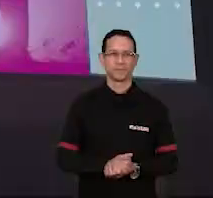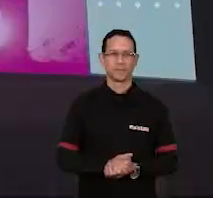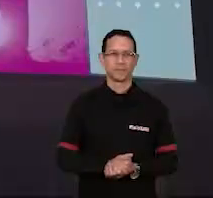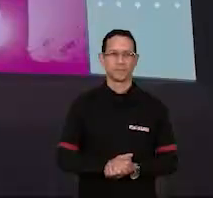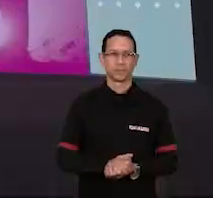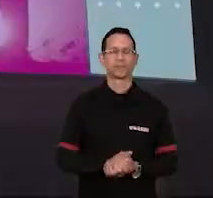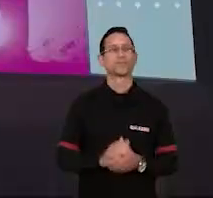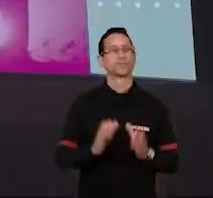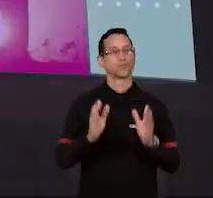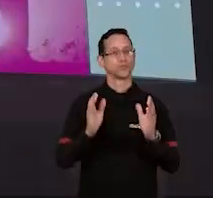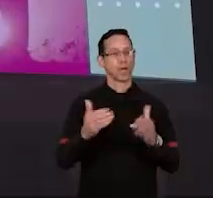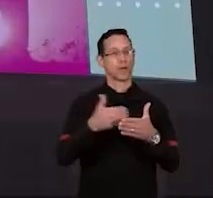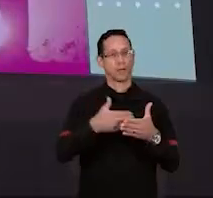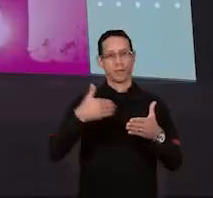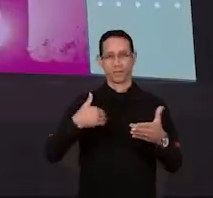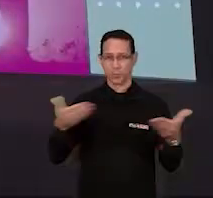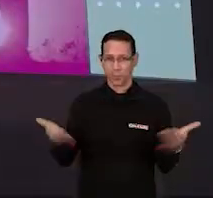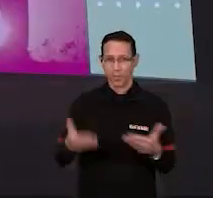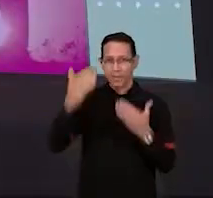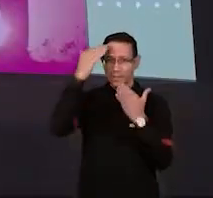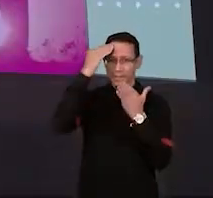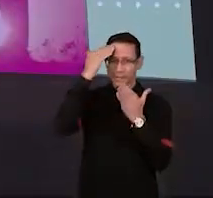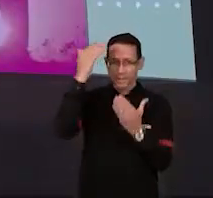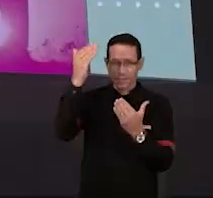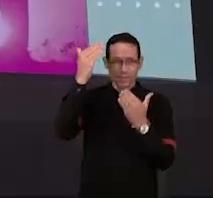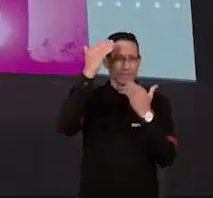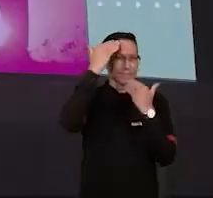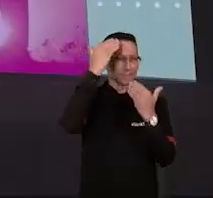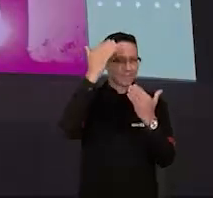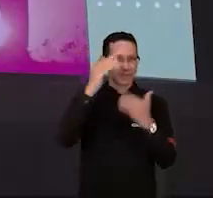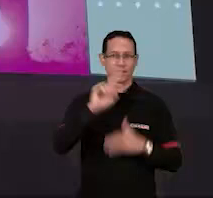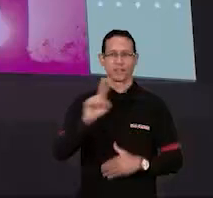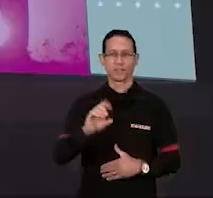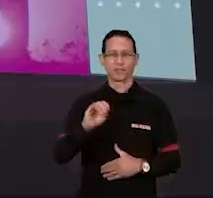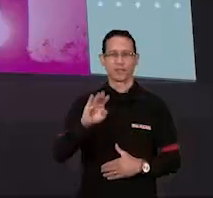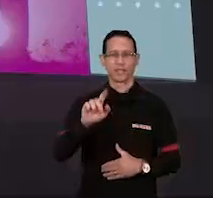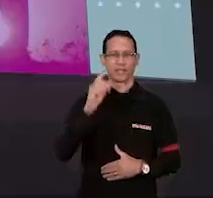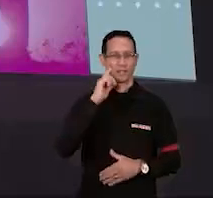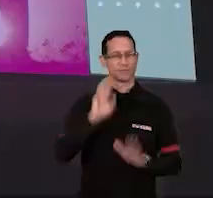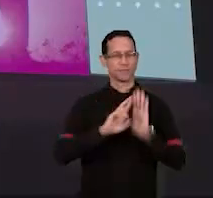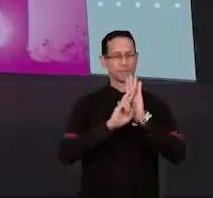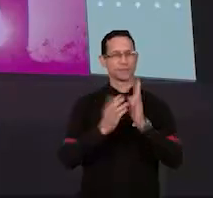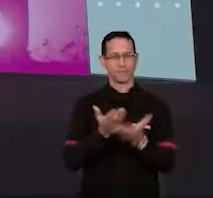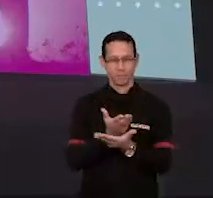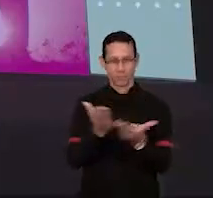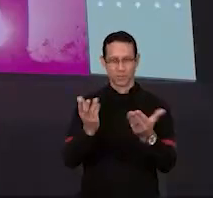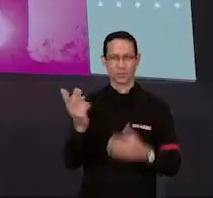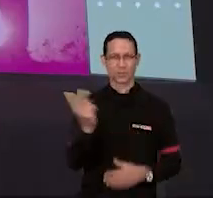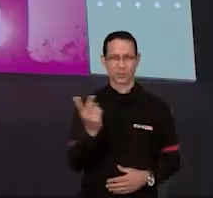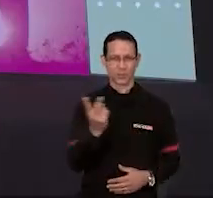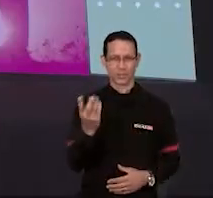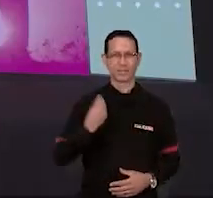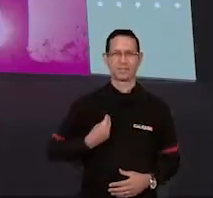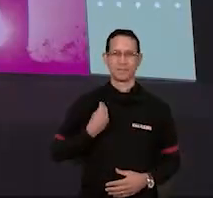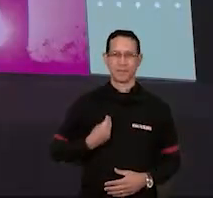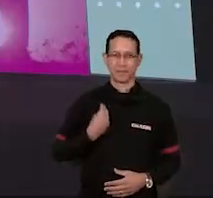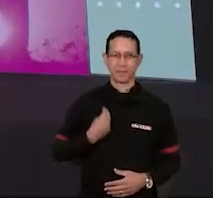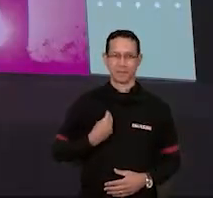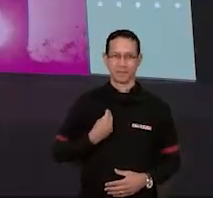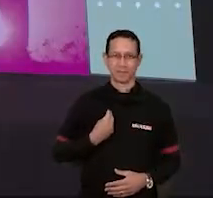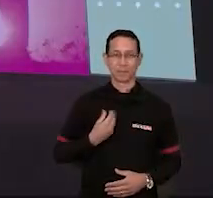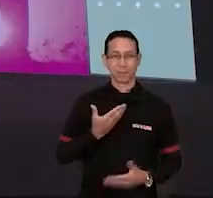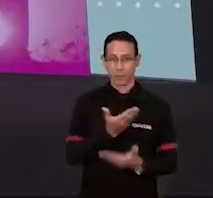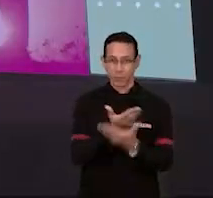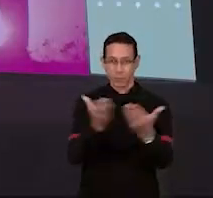Eu já queria, desde já, agradecer, em nome das Zoetis, a presença de vocês dois, desejar a todos que